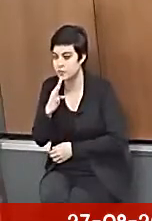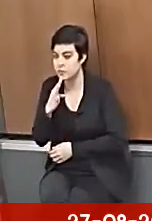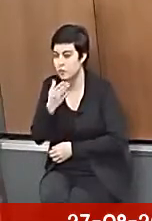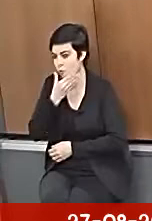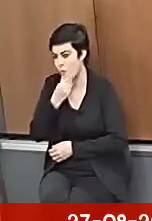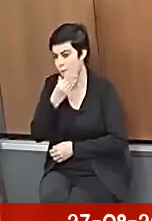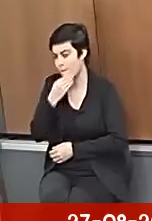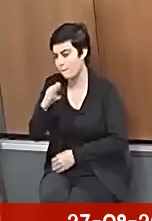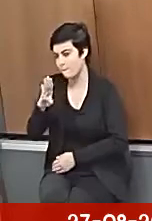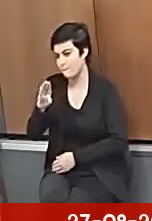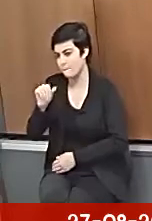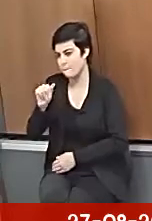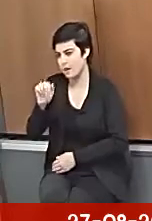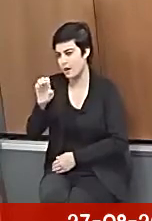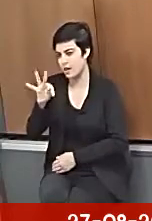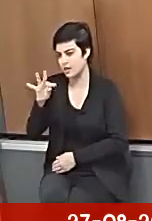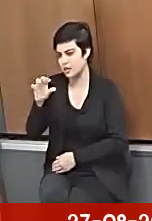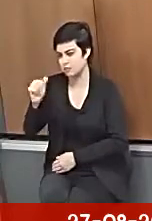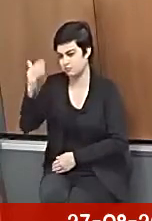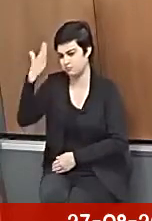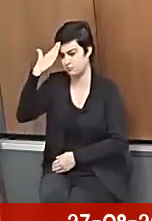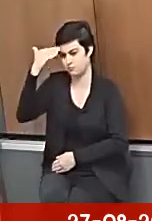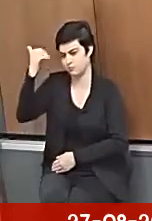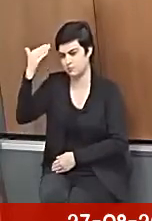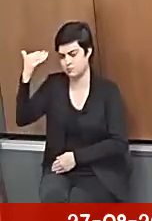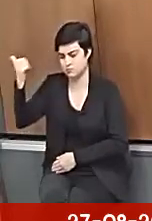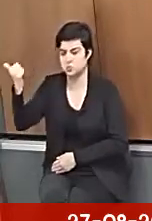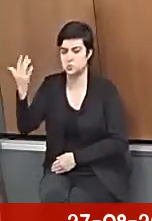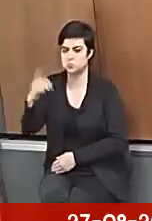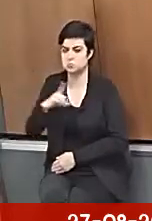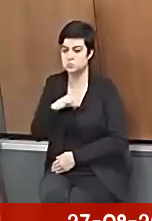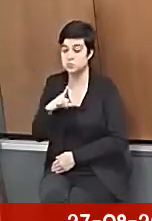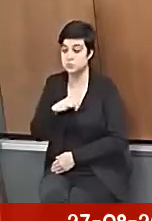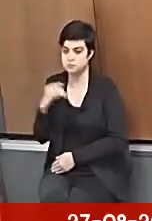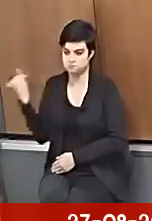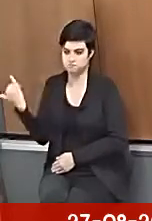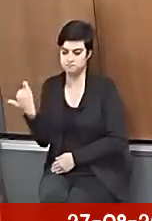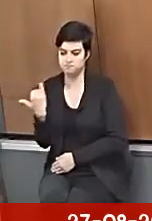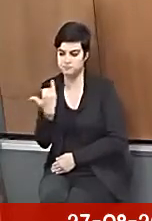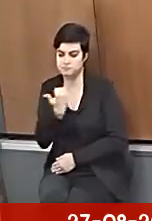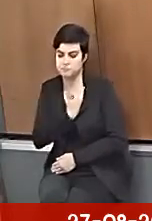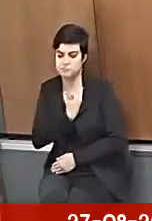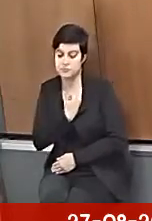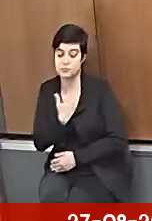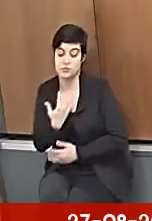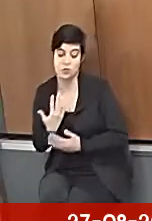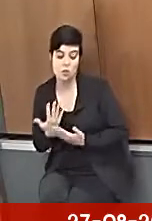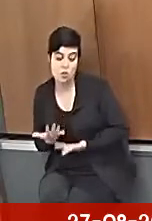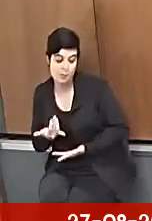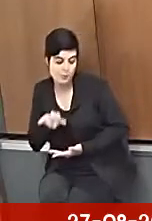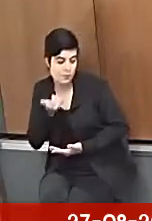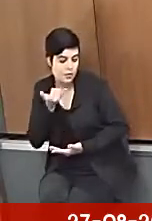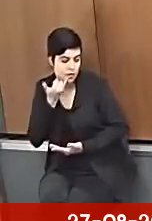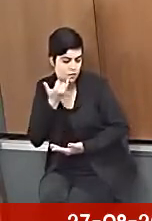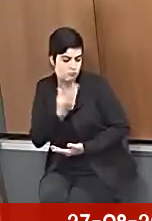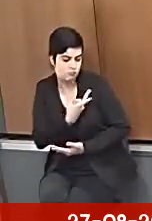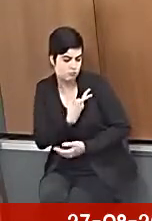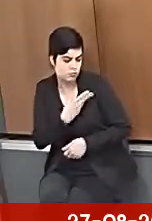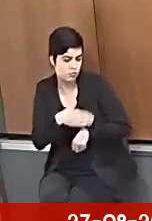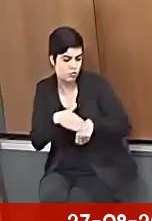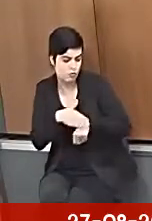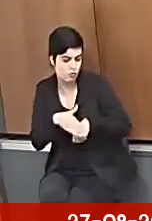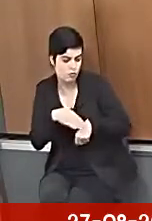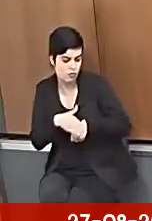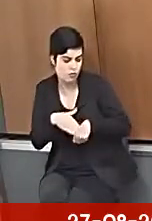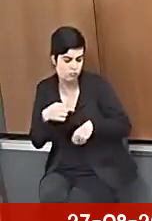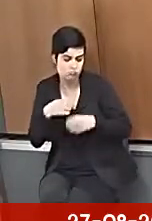promotor alguma coisa né que comandava a dengue e ele virou pra mim de que brady falou só me liga que a gente vai compensar mas eu já